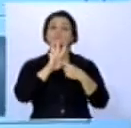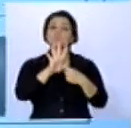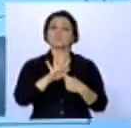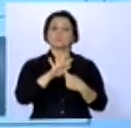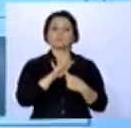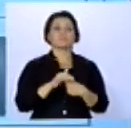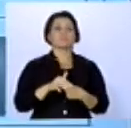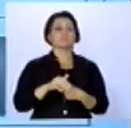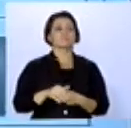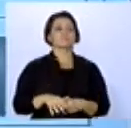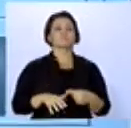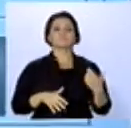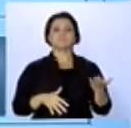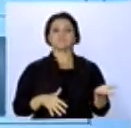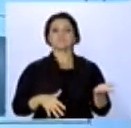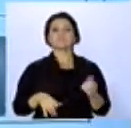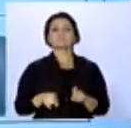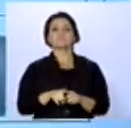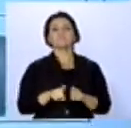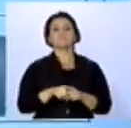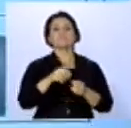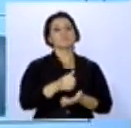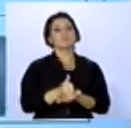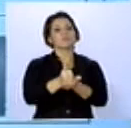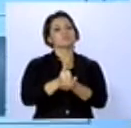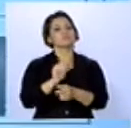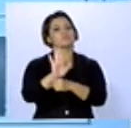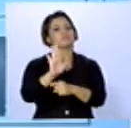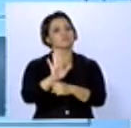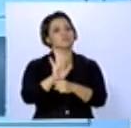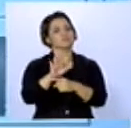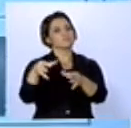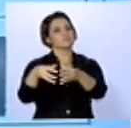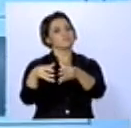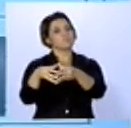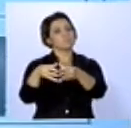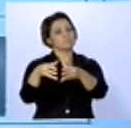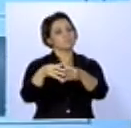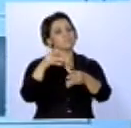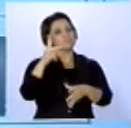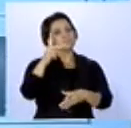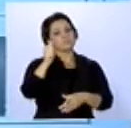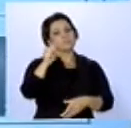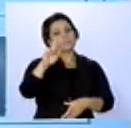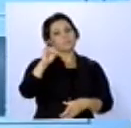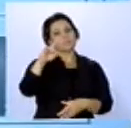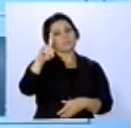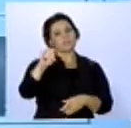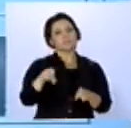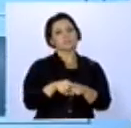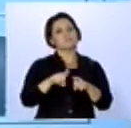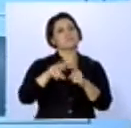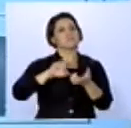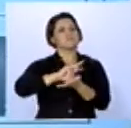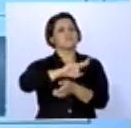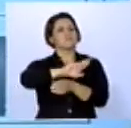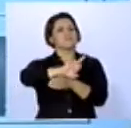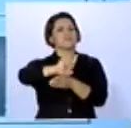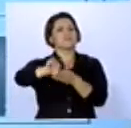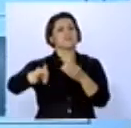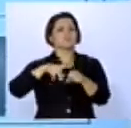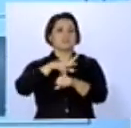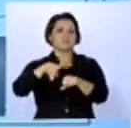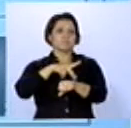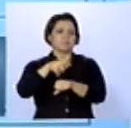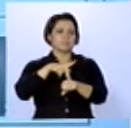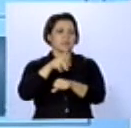Esse aqui é do suporte público aos países aos partidos vários países por exemplo são selecionados